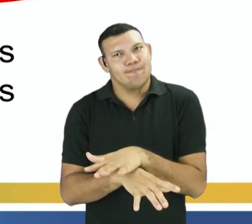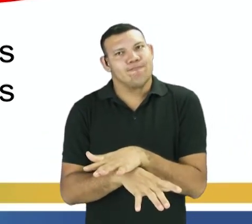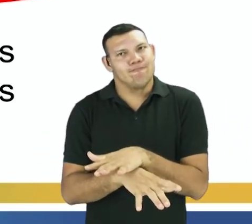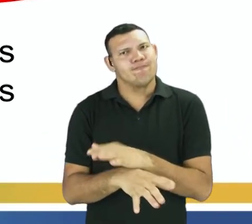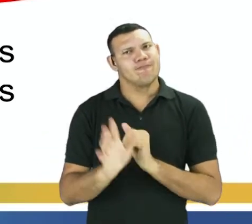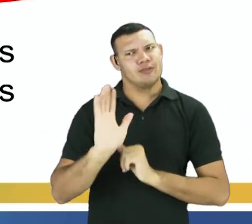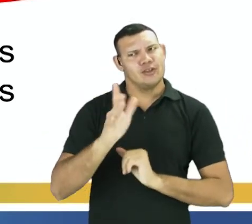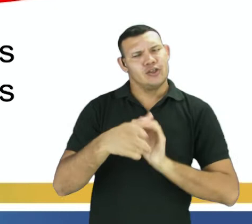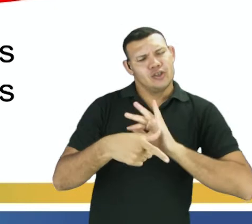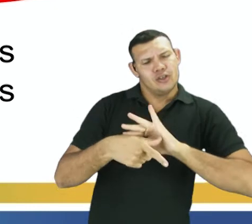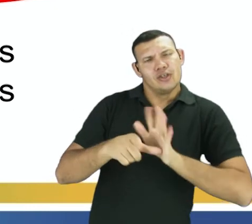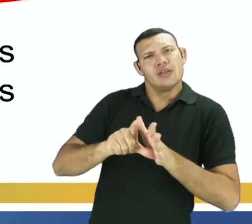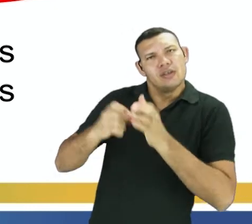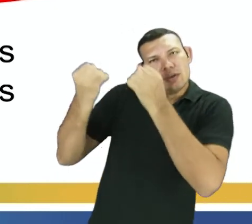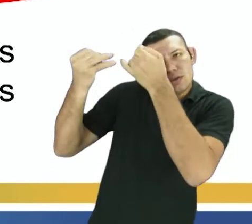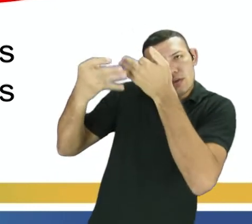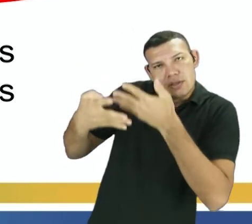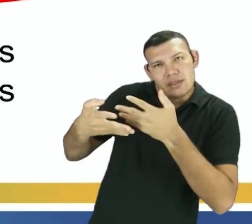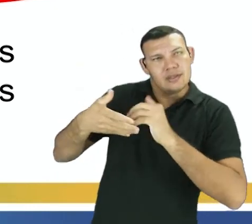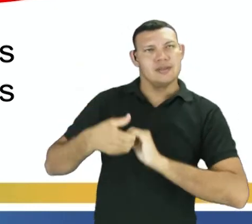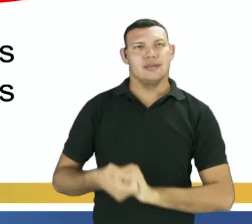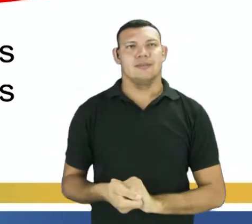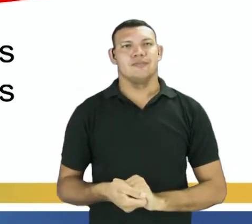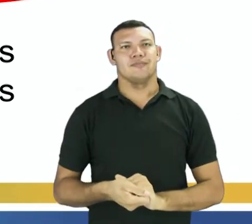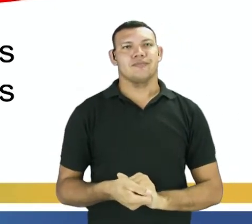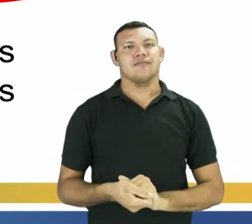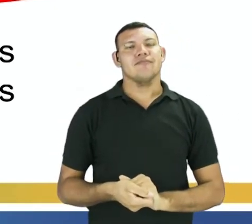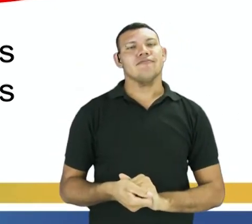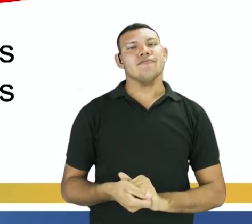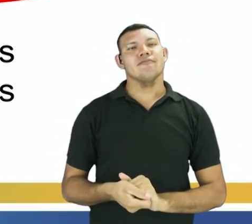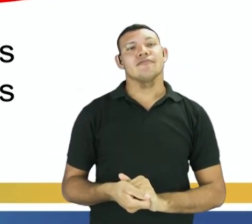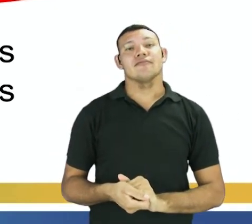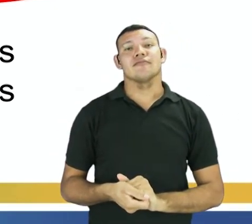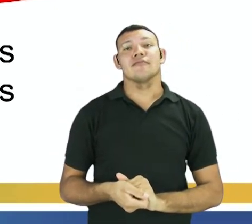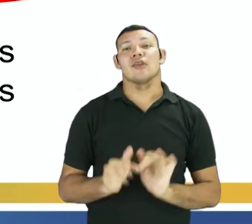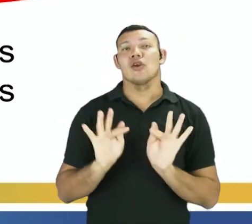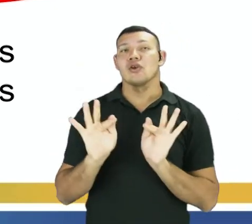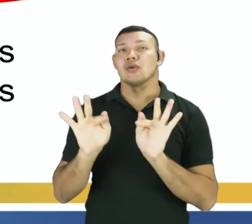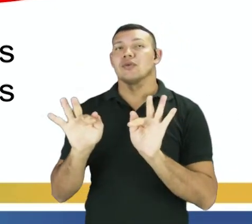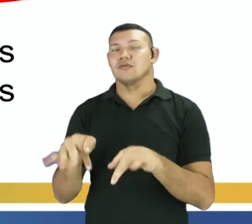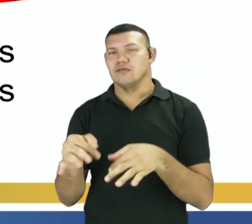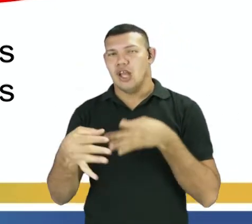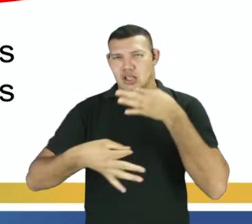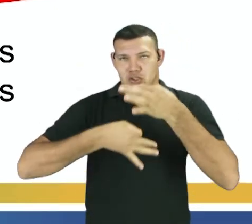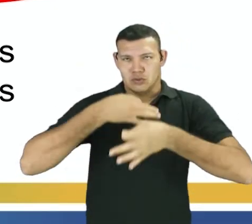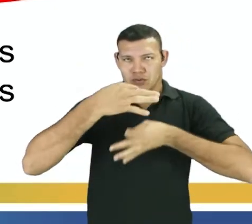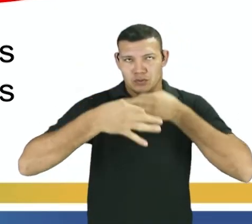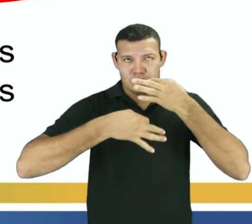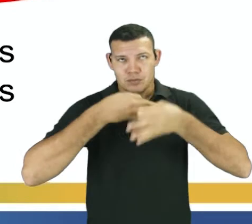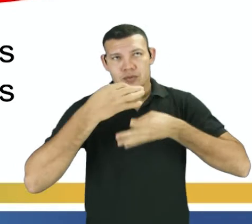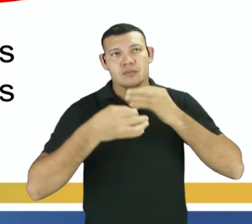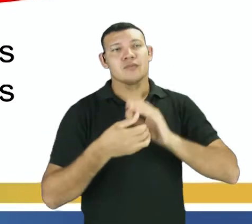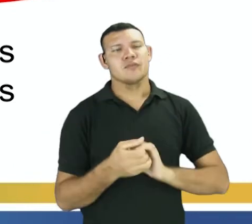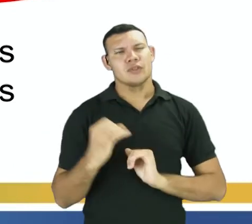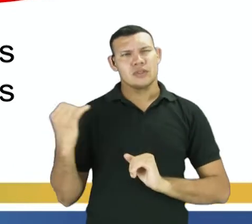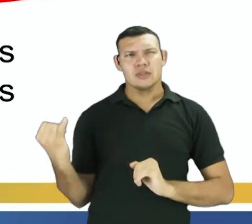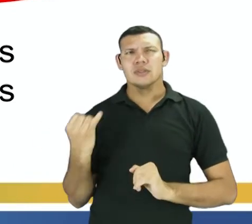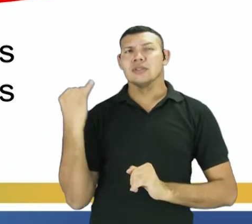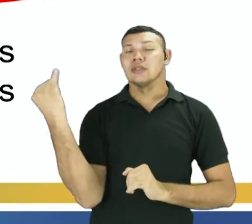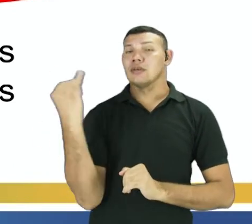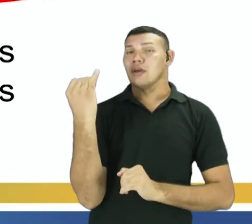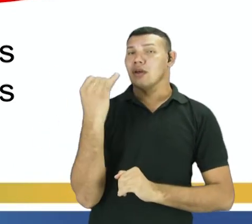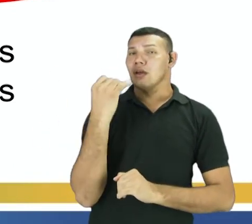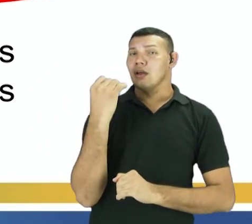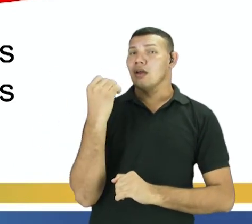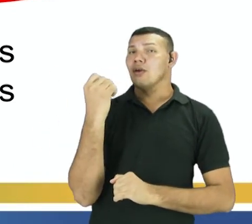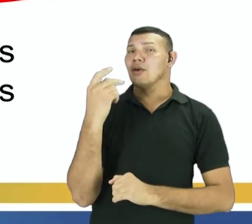ele já falou anteriormente, certo? De novo. Para finalizar com a argumentação, é importante